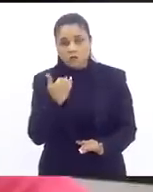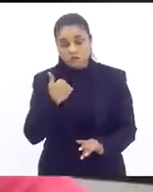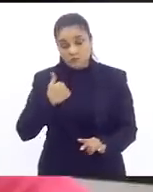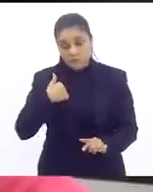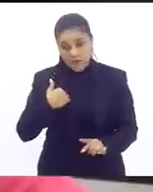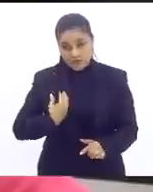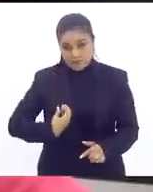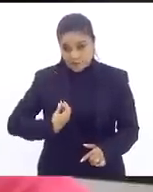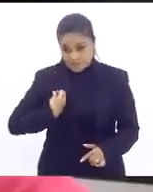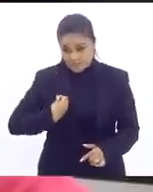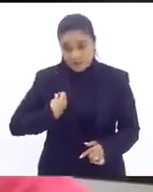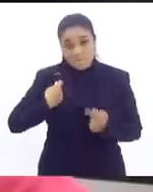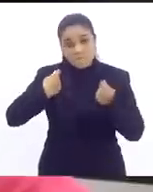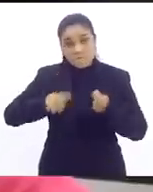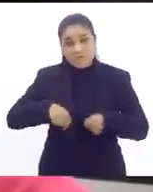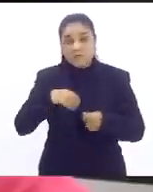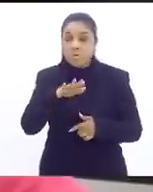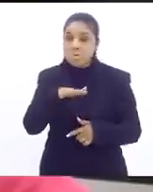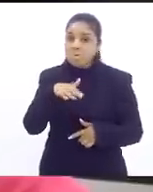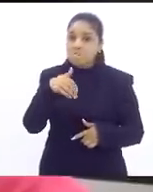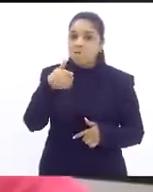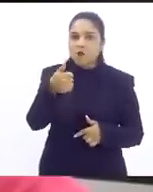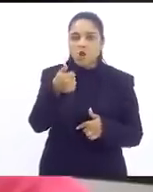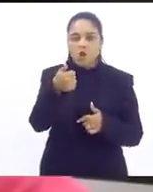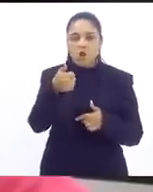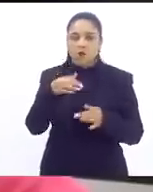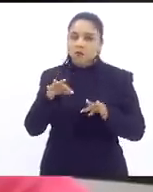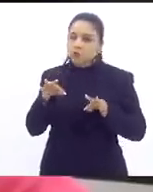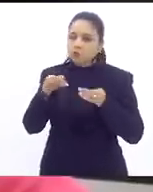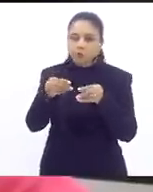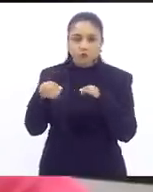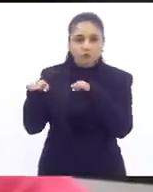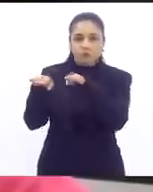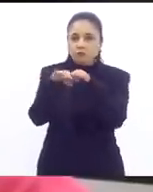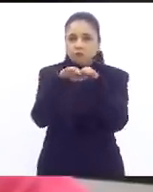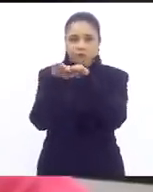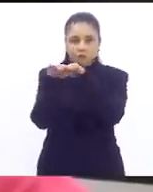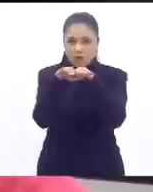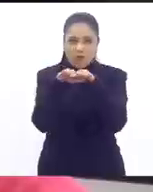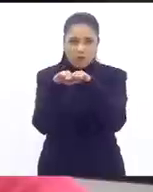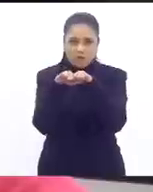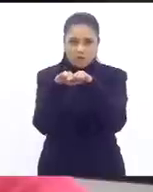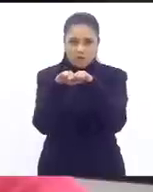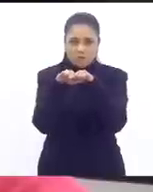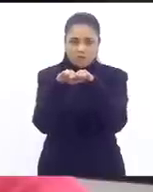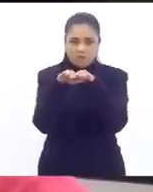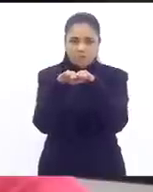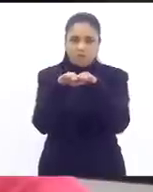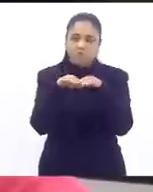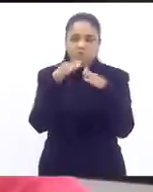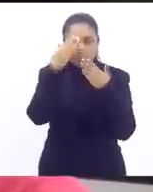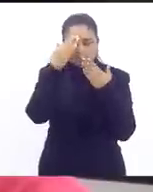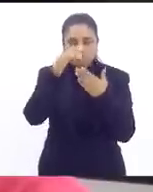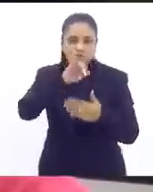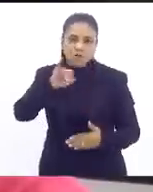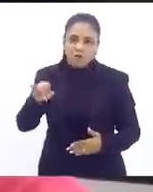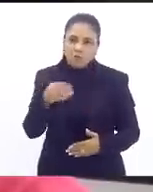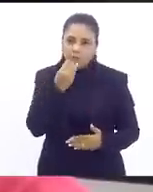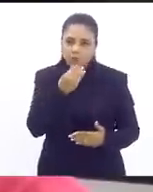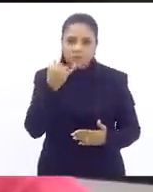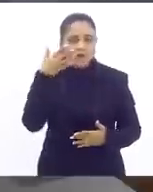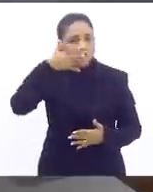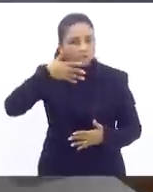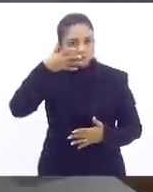fazer o melhor possível para todos e Agradeço pelas oportunidades de minhas